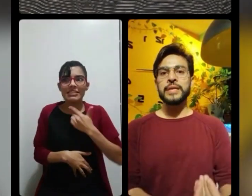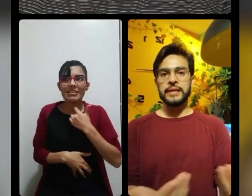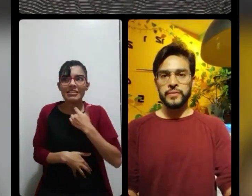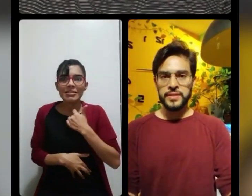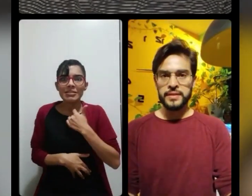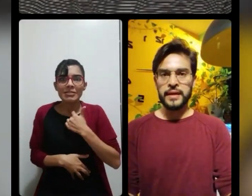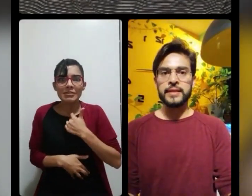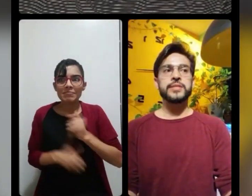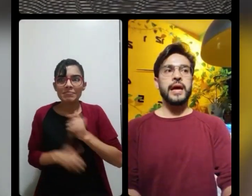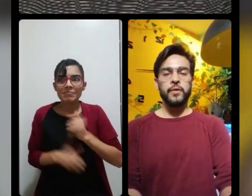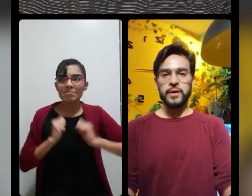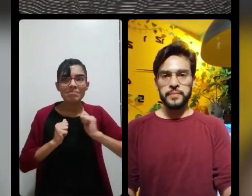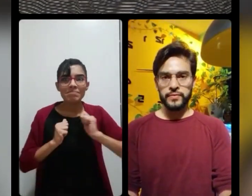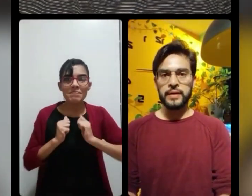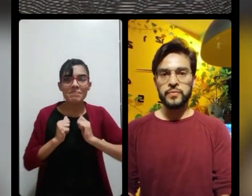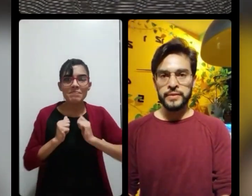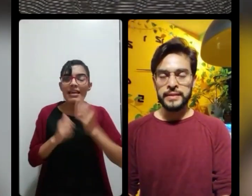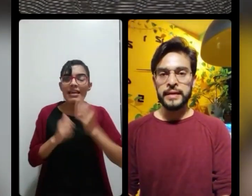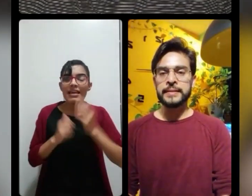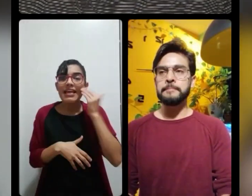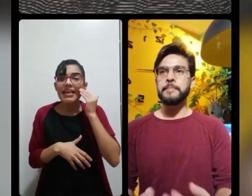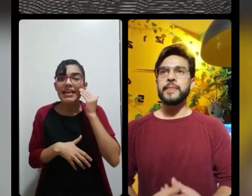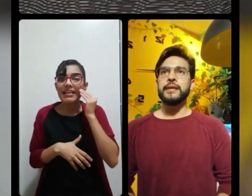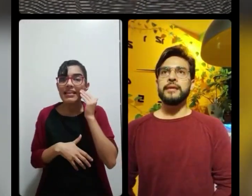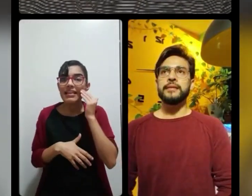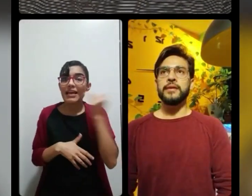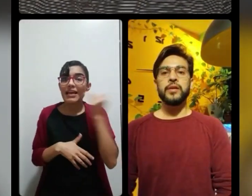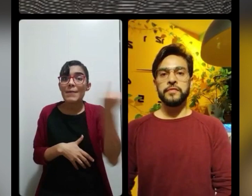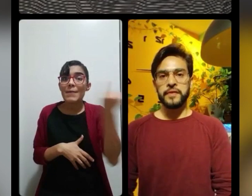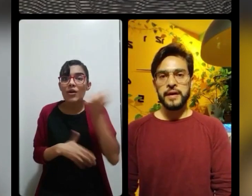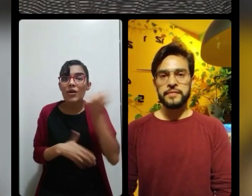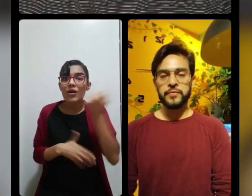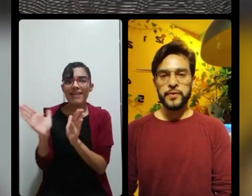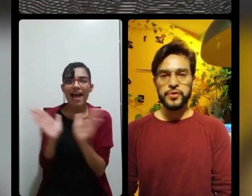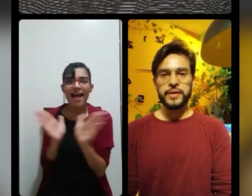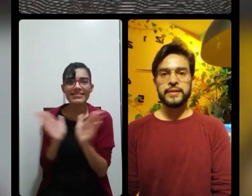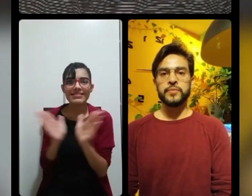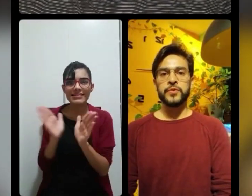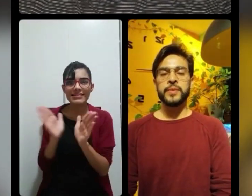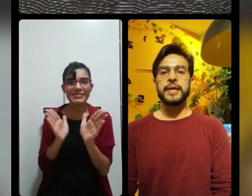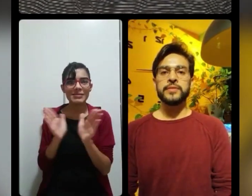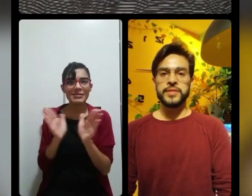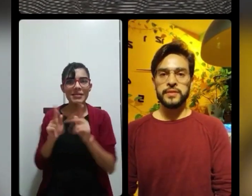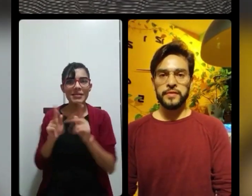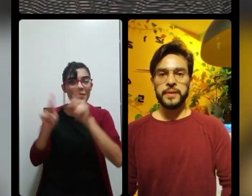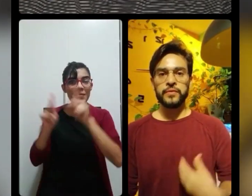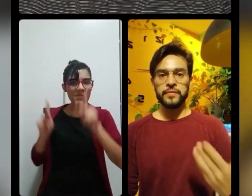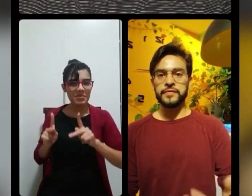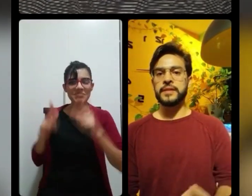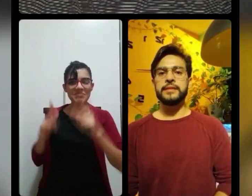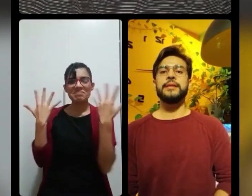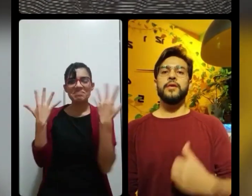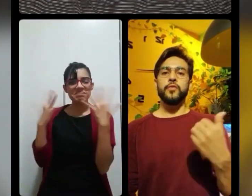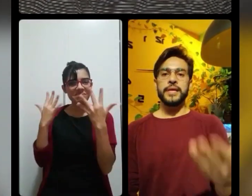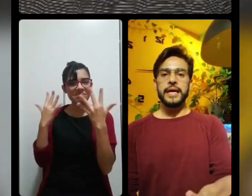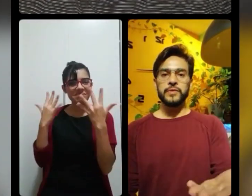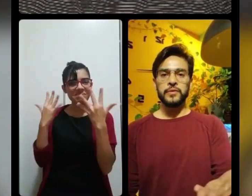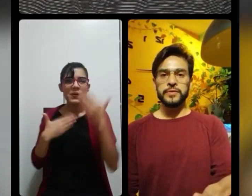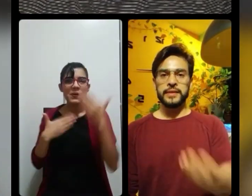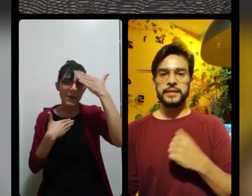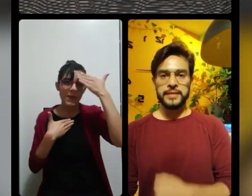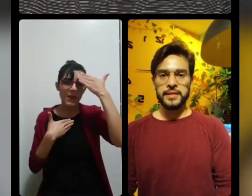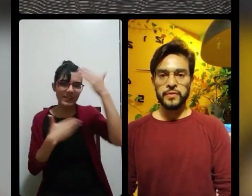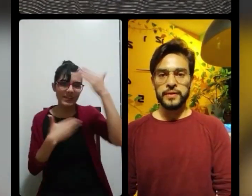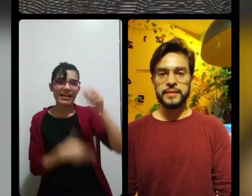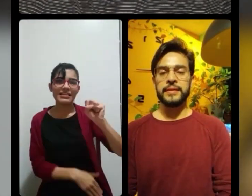por meio da língua de sinais ao âmbito da comunidade. Então, é louvável o projeto. Muito obrigado a Silvia pelo convite. Obrigado